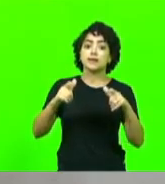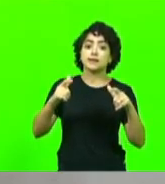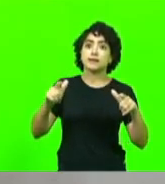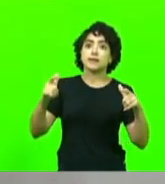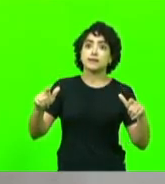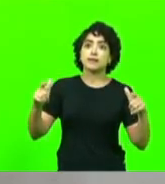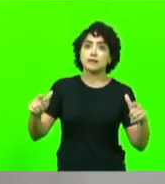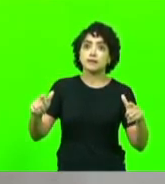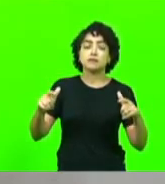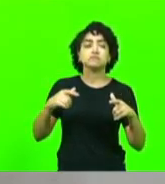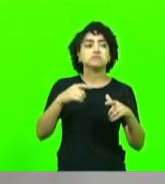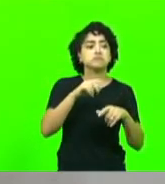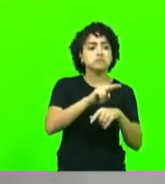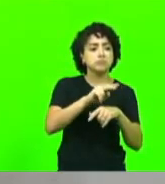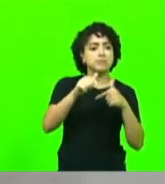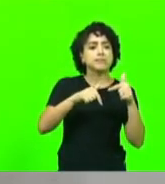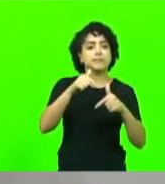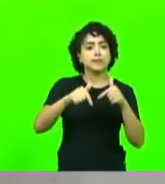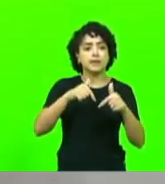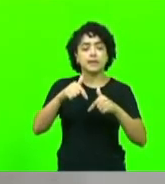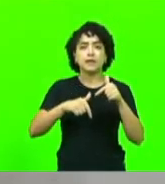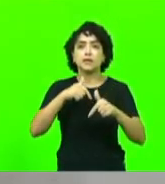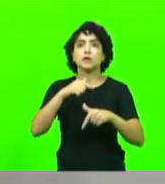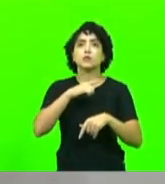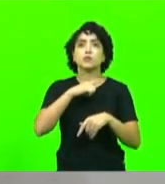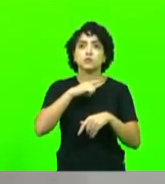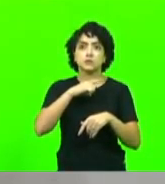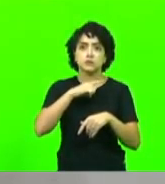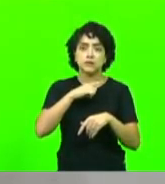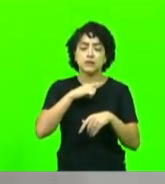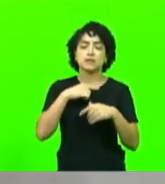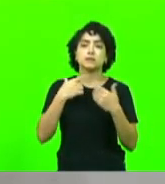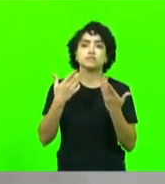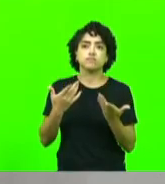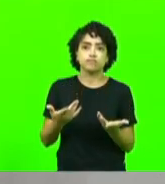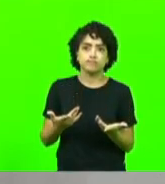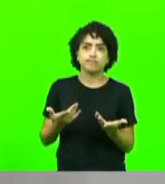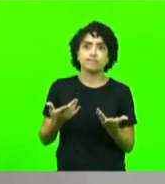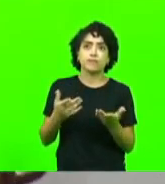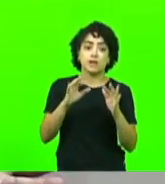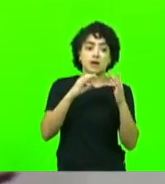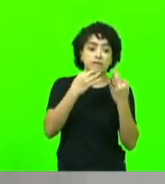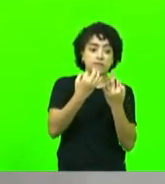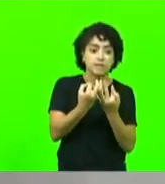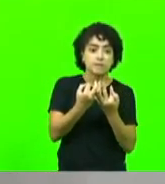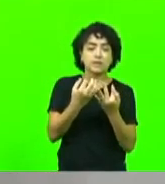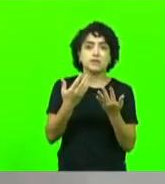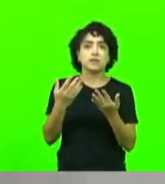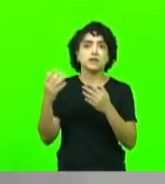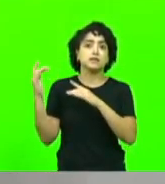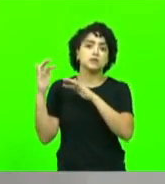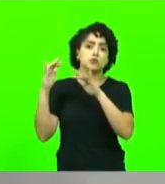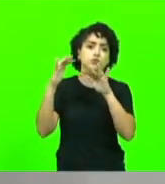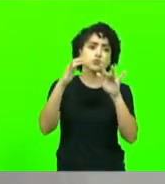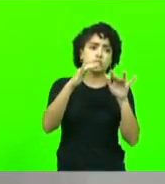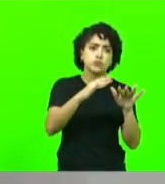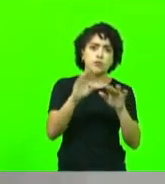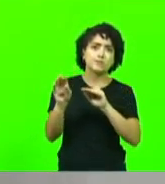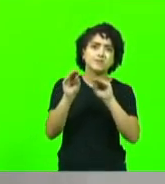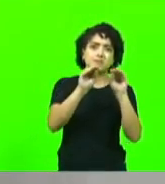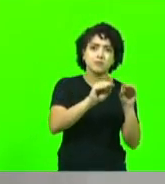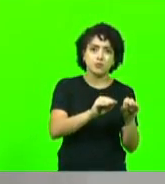oferecemos emprego, né, com facilidade para as pessoas poderem trabalhar e ter a sua família aqui no estado. Então, vem muita gente de outros estados. Aí,